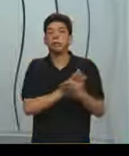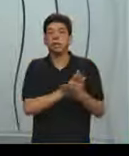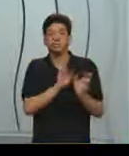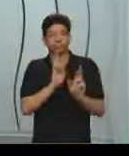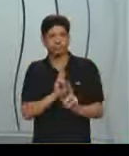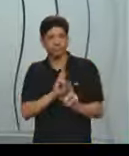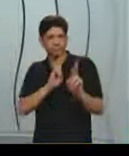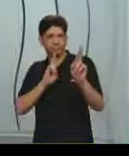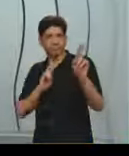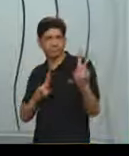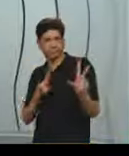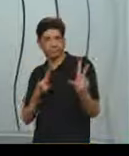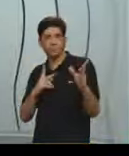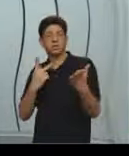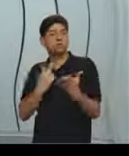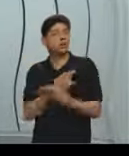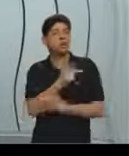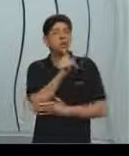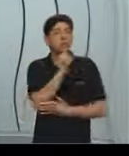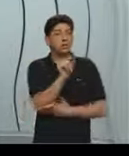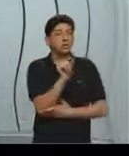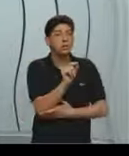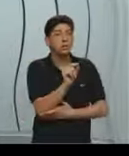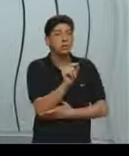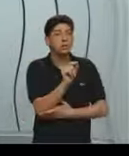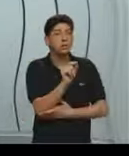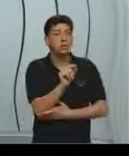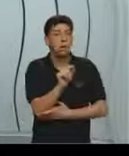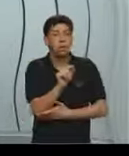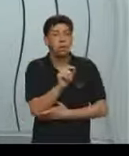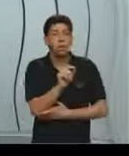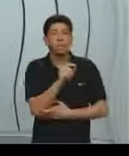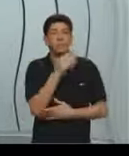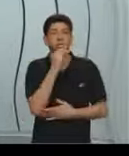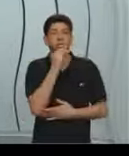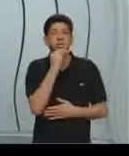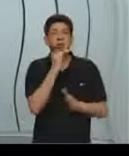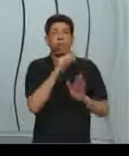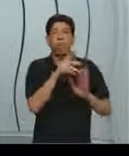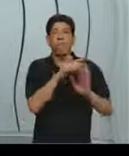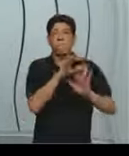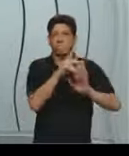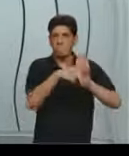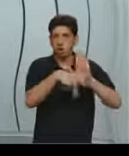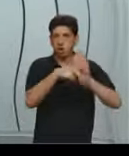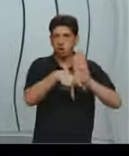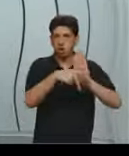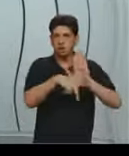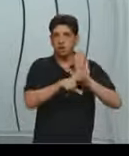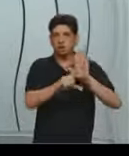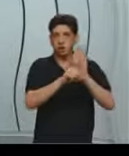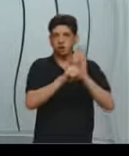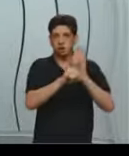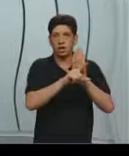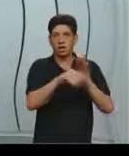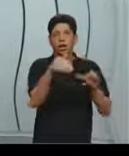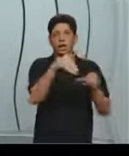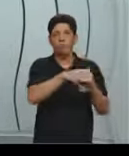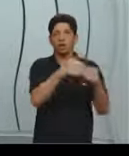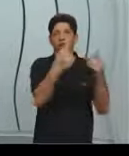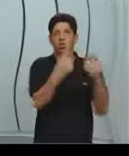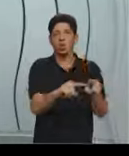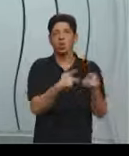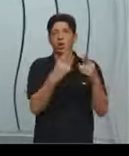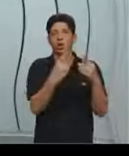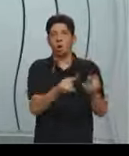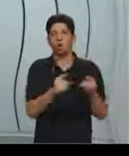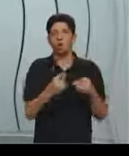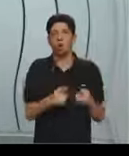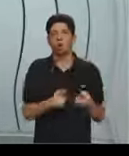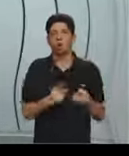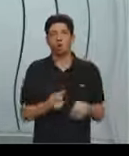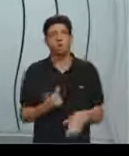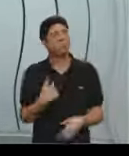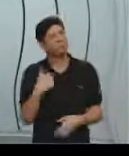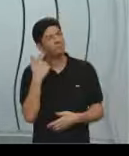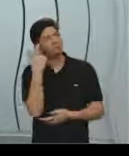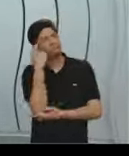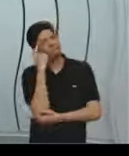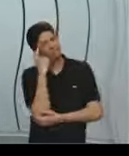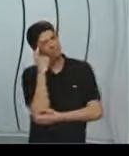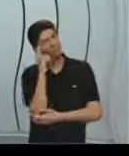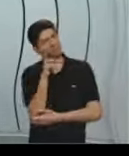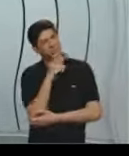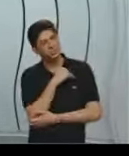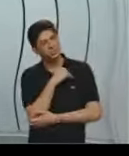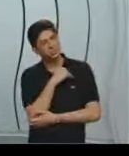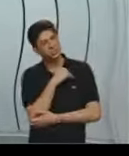lá e do final das contas ele vai voltar contra mim todos os projetos né a gente precisa plenamente isso é sociólogo é difícil né que é o